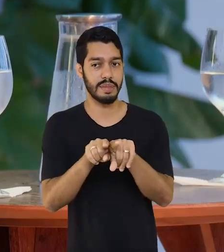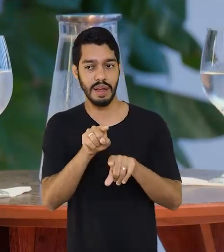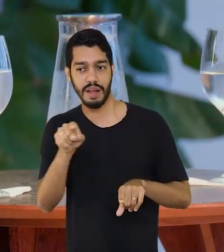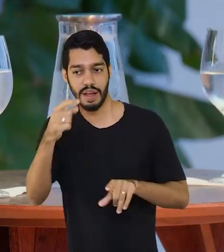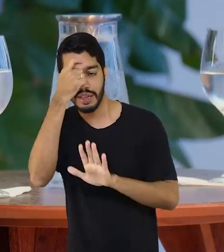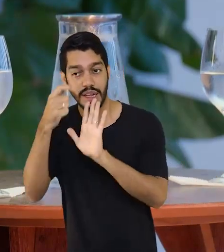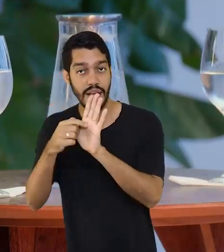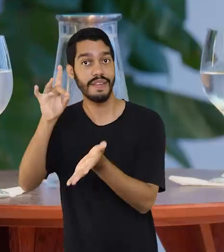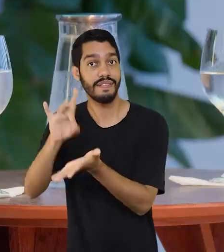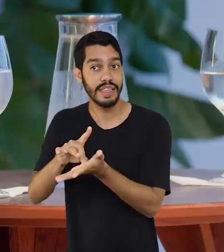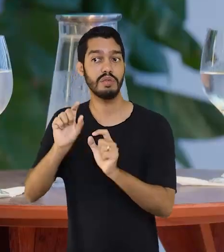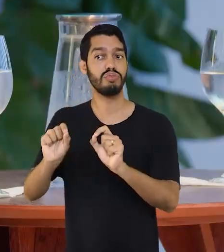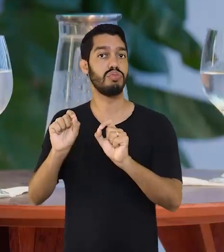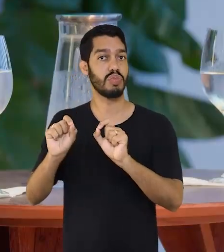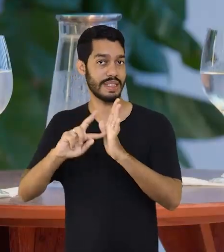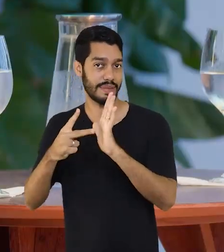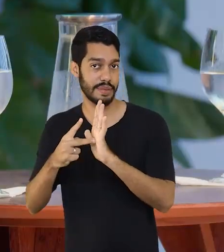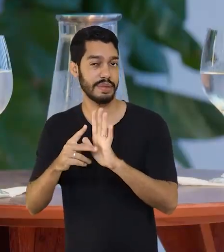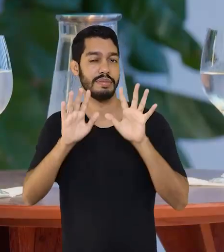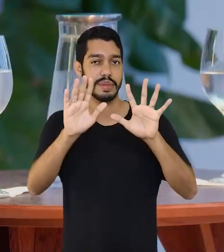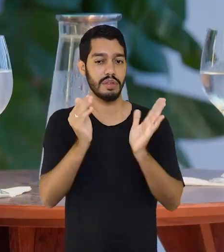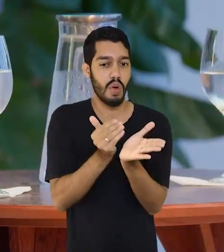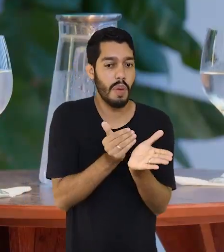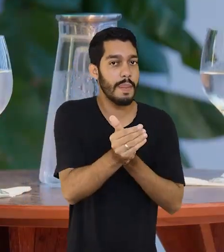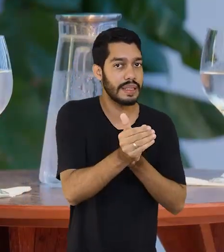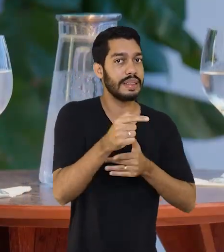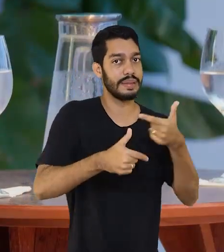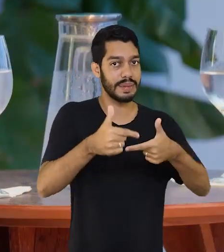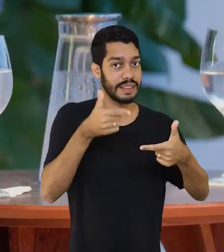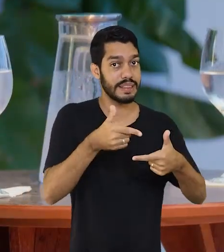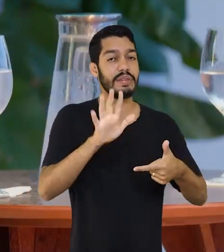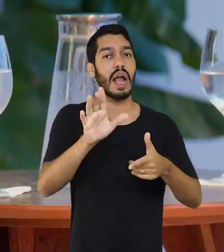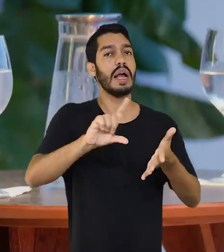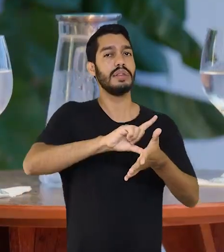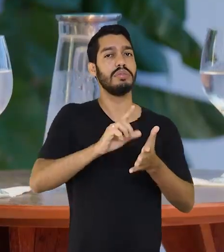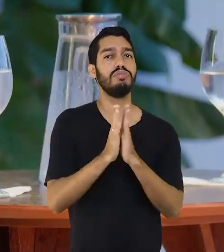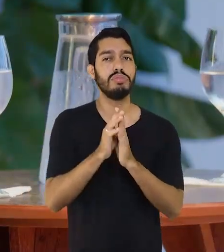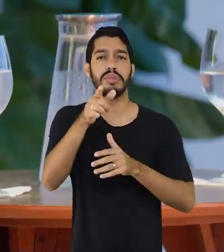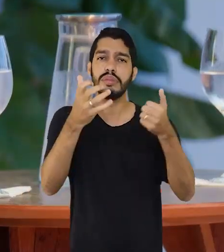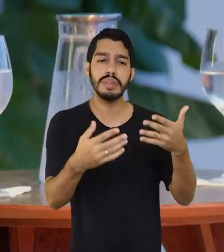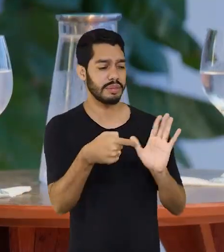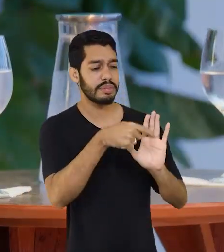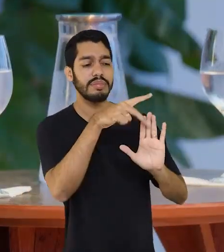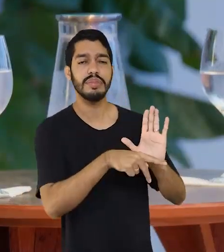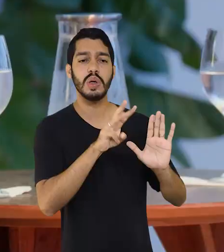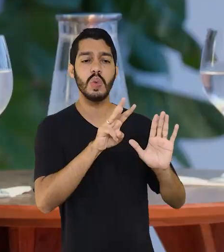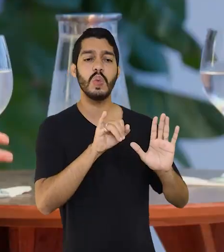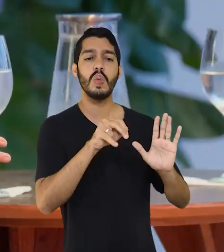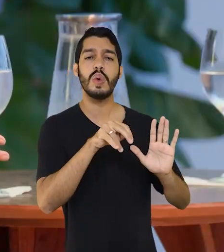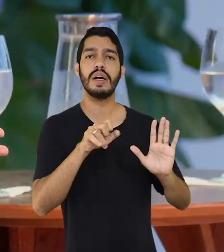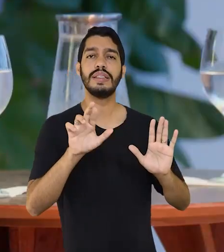inteligência artificial, para o concreto, o que você traz. Mas antes da gente entrar em case, conta mostrando qual é a promessa e como